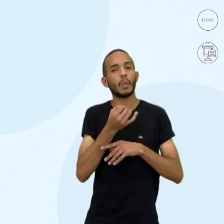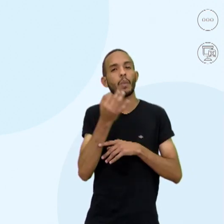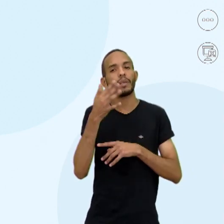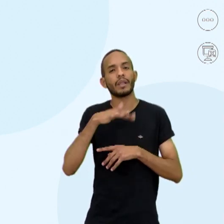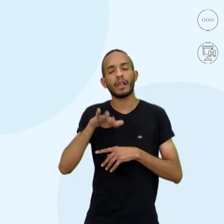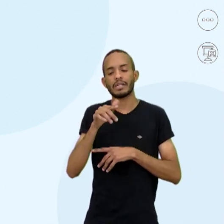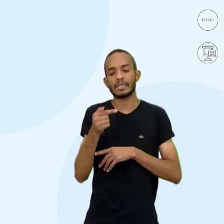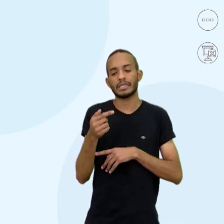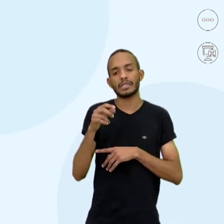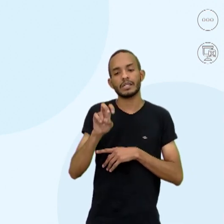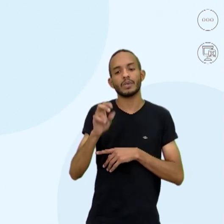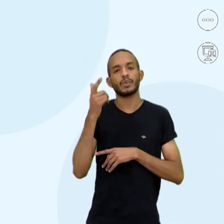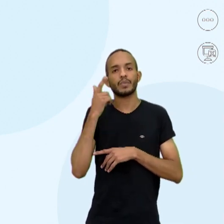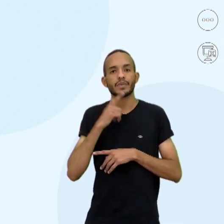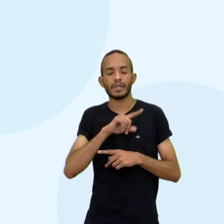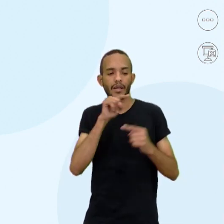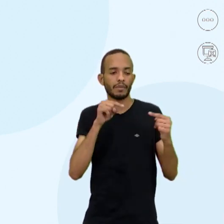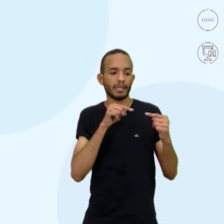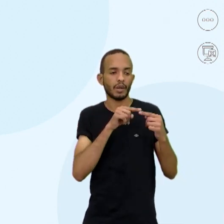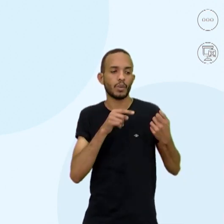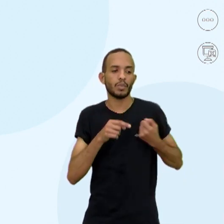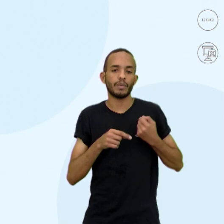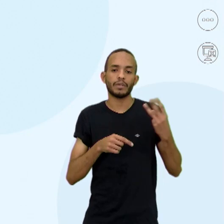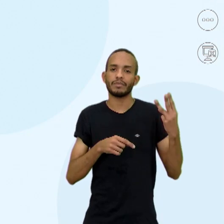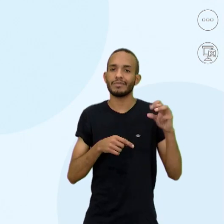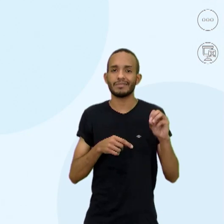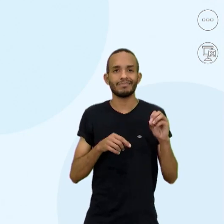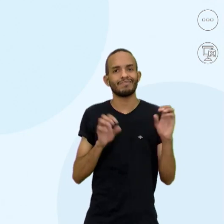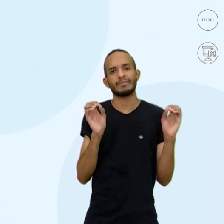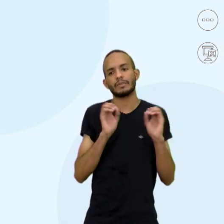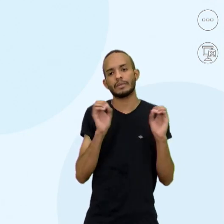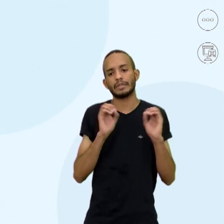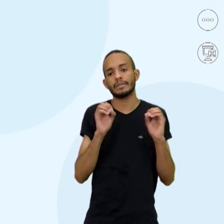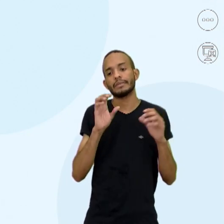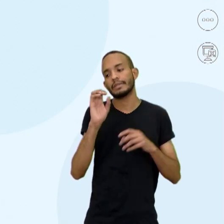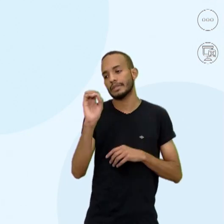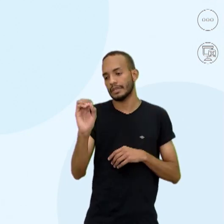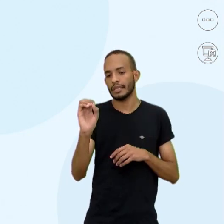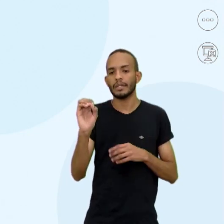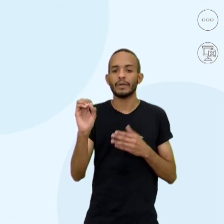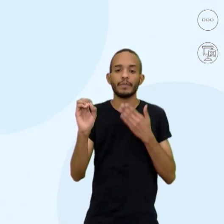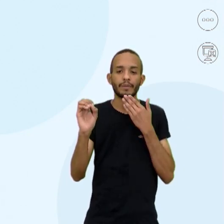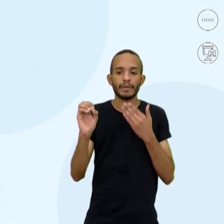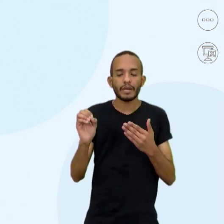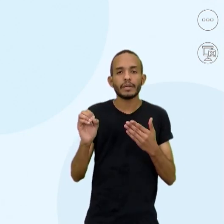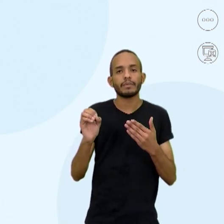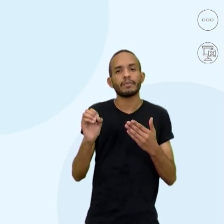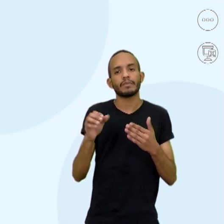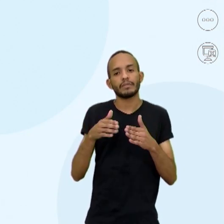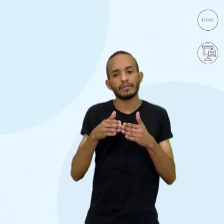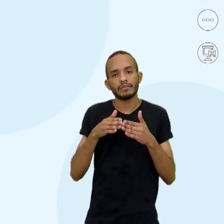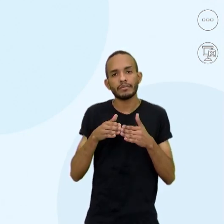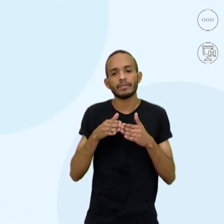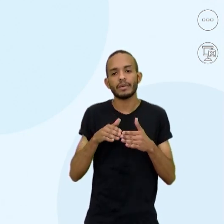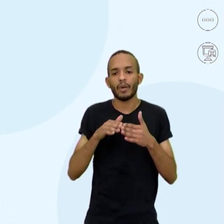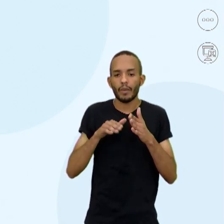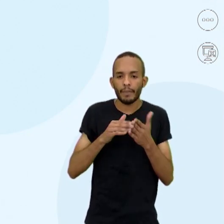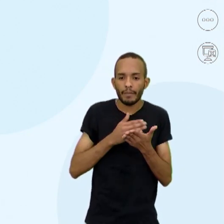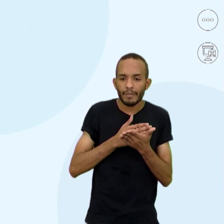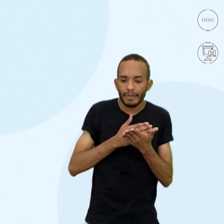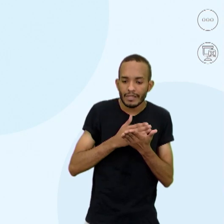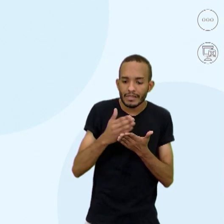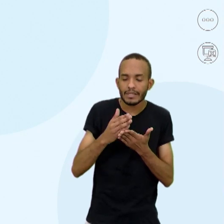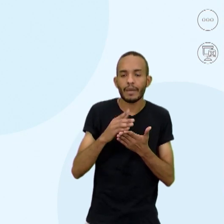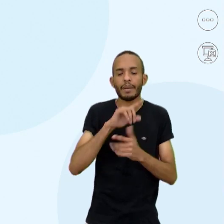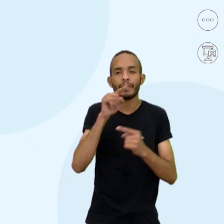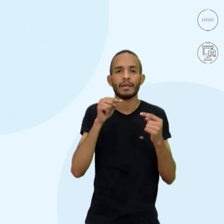vezes o 75 cabe no 30? Não cabe nenhuma vez, põe o 0. Pede uma licença para falar, eu vou começar a quebrar esse número para